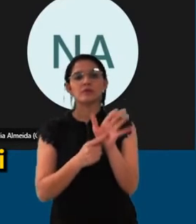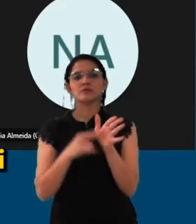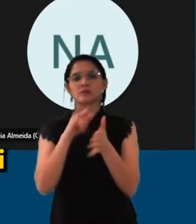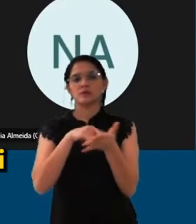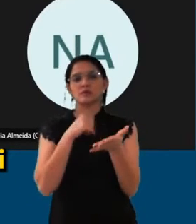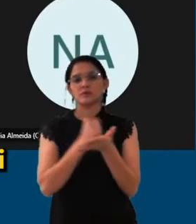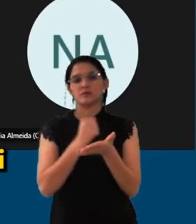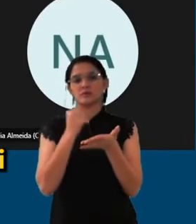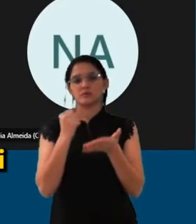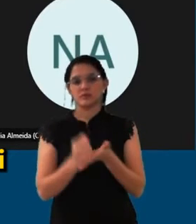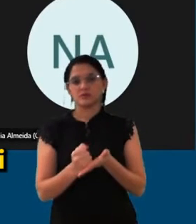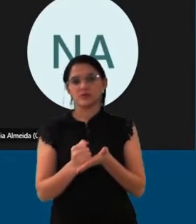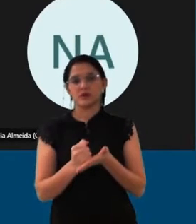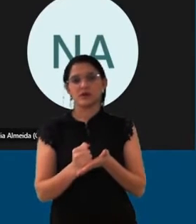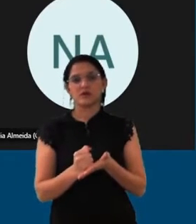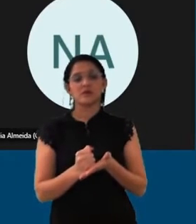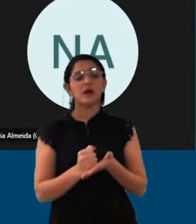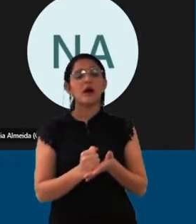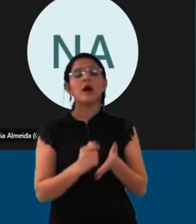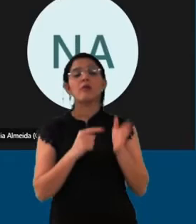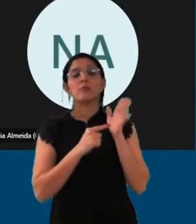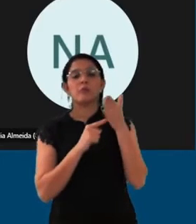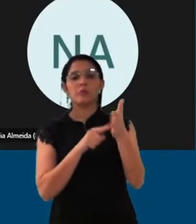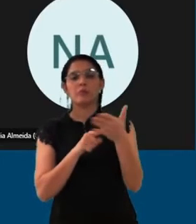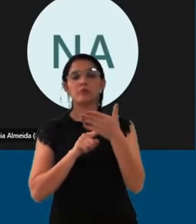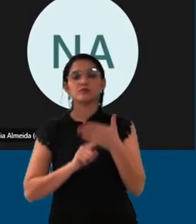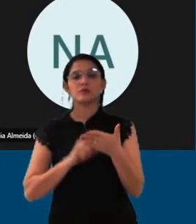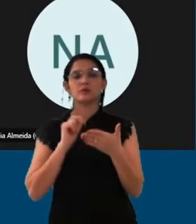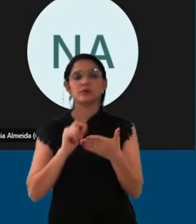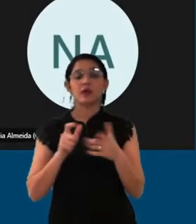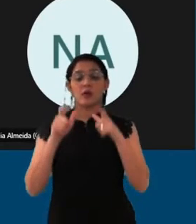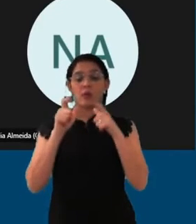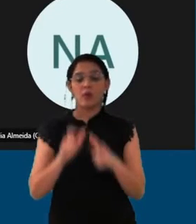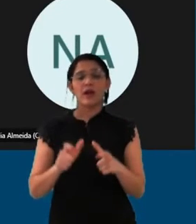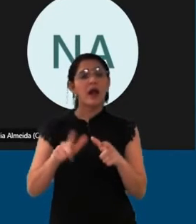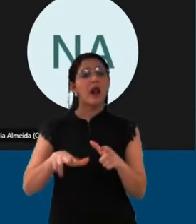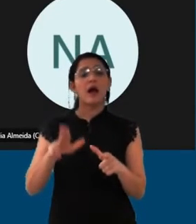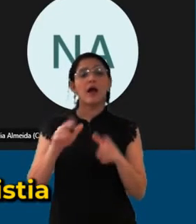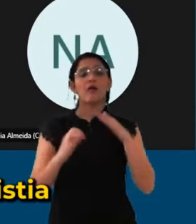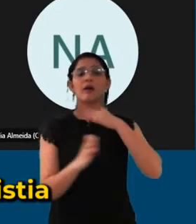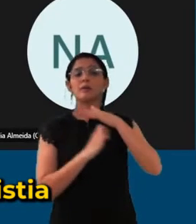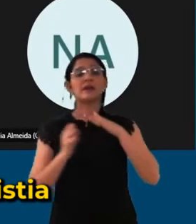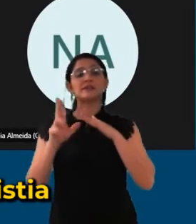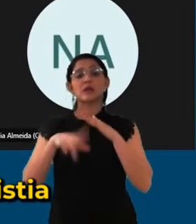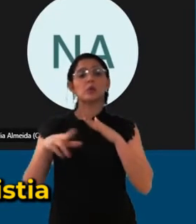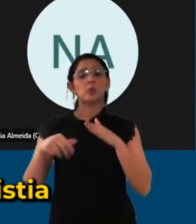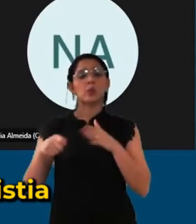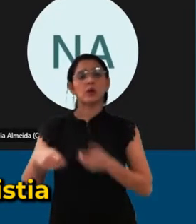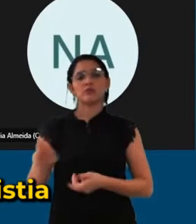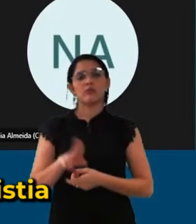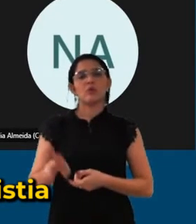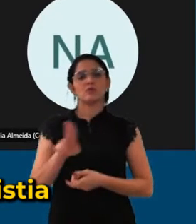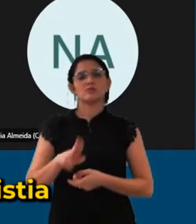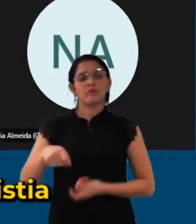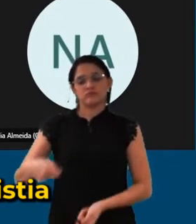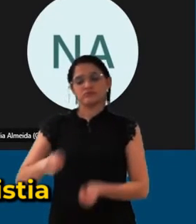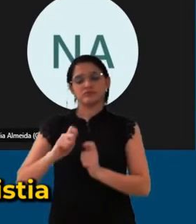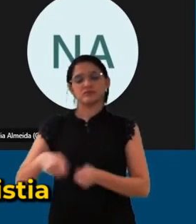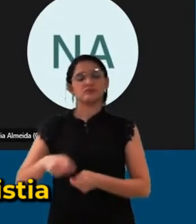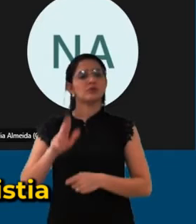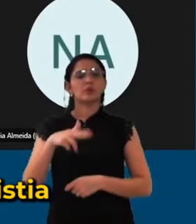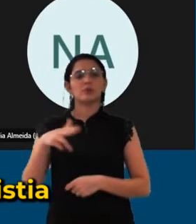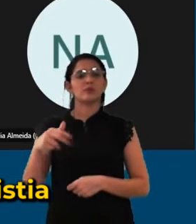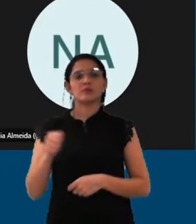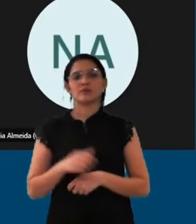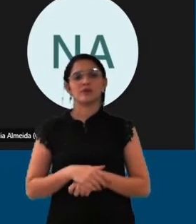foi antropizada pela Votorantim. Essa área, quando ela foi arrendada da Fundação Zoobotânica,